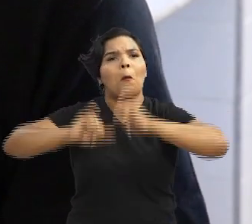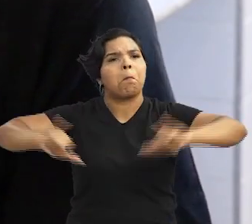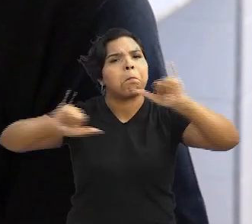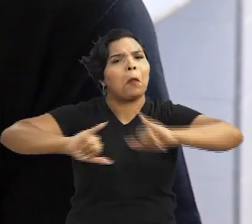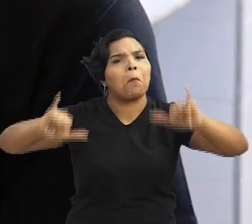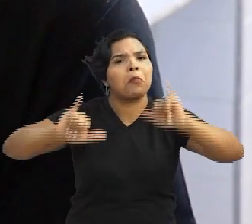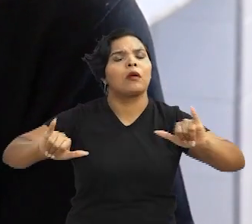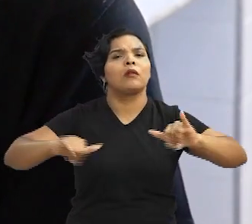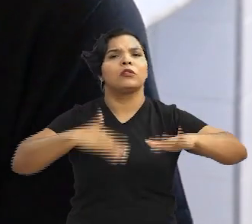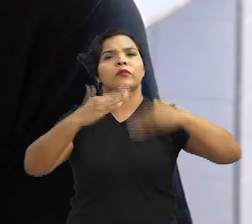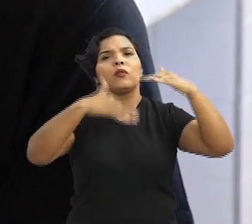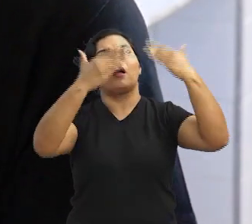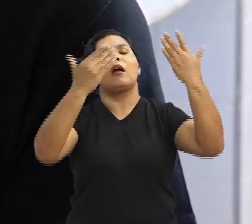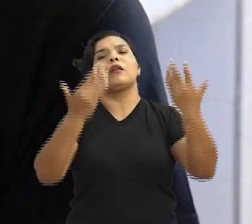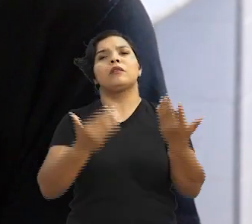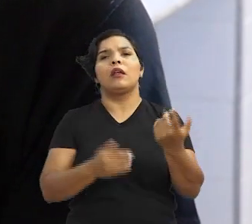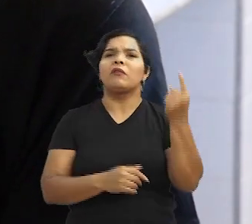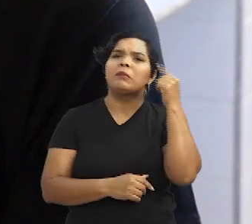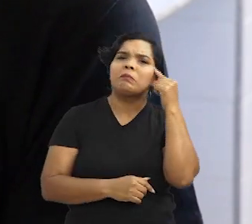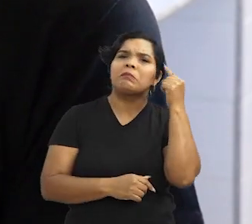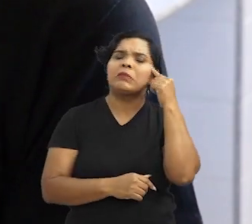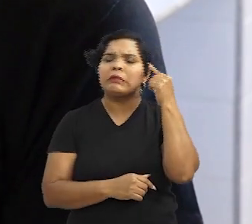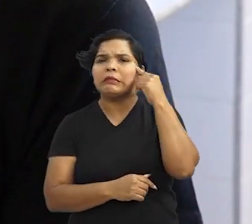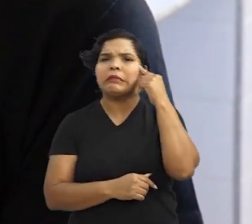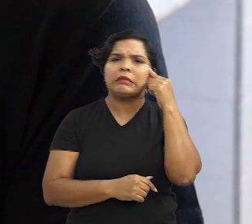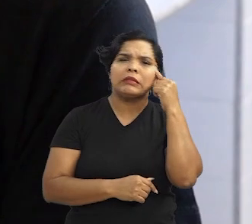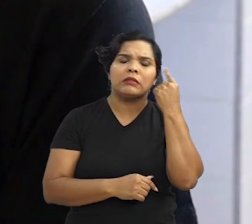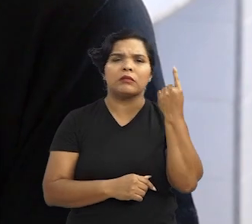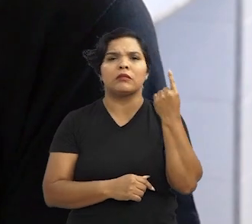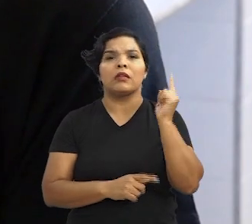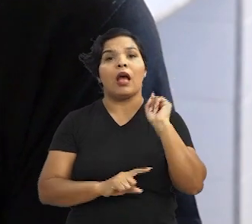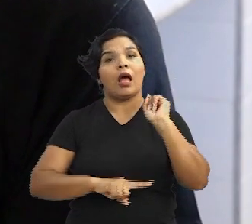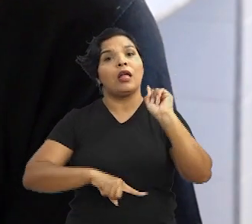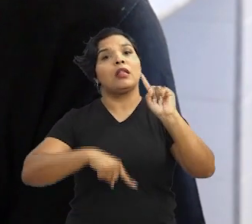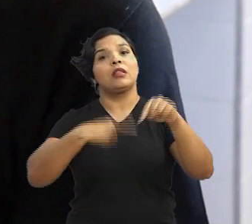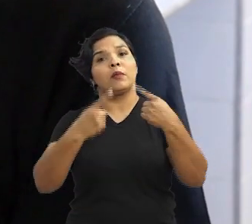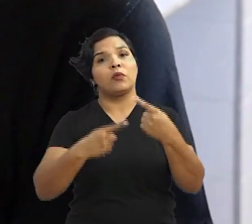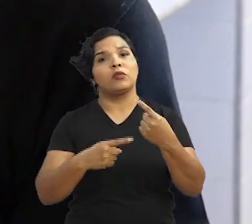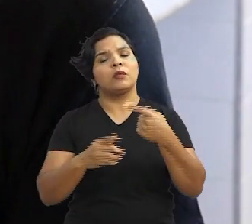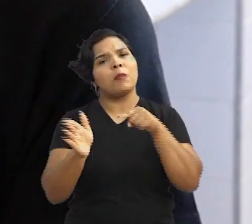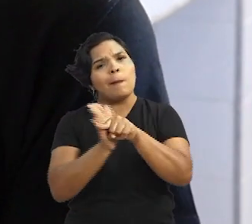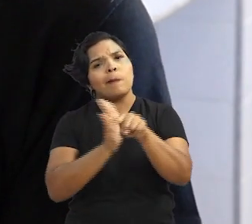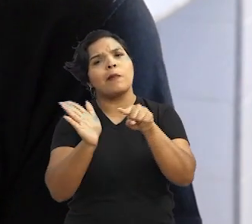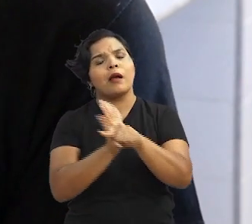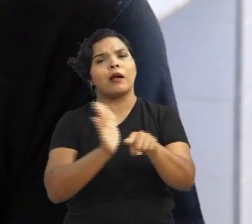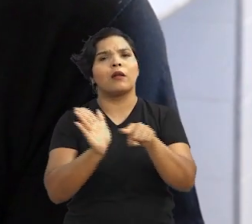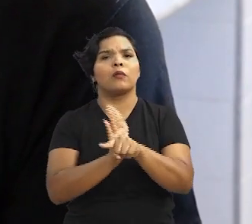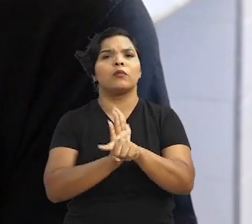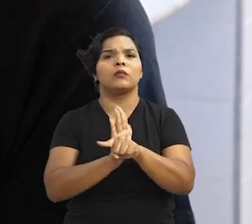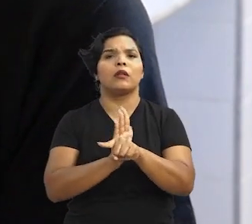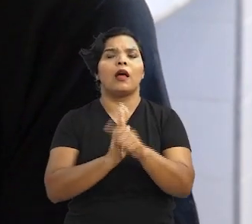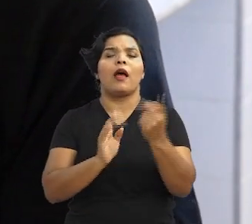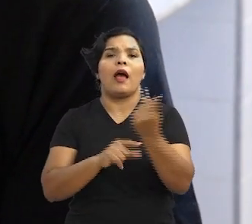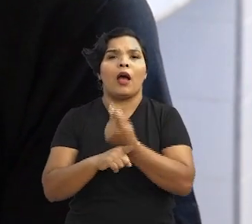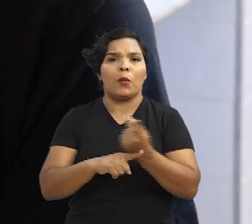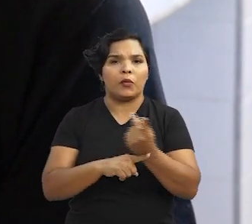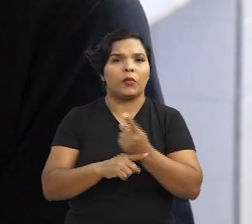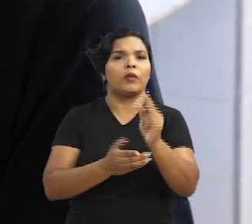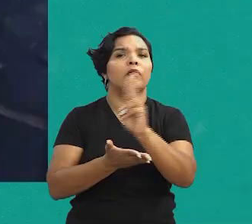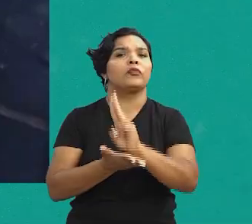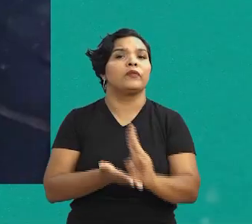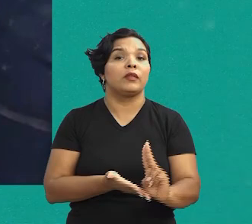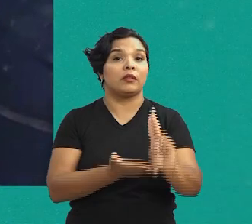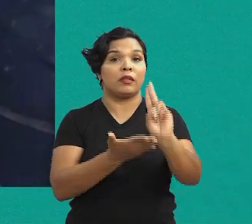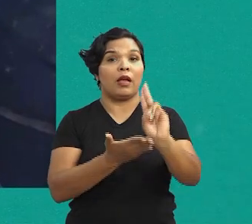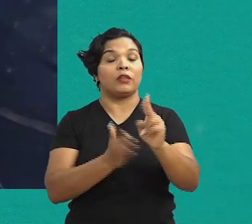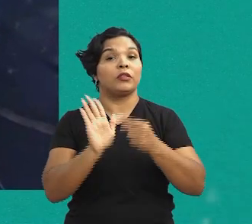tão divulgada nos meios, né? Eu fiquei muito intrigada com isso. E aí, a partir desse meu questionamento, eu